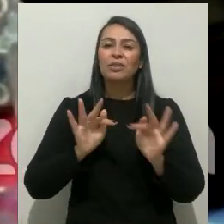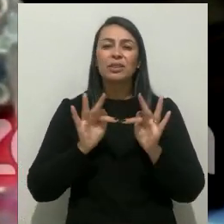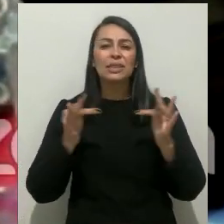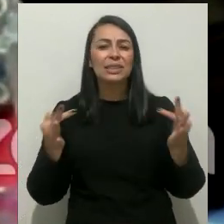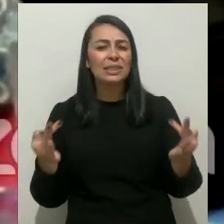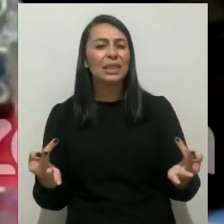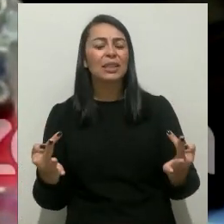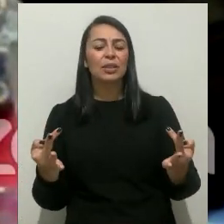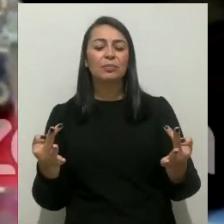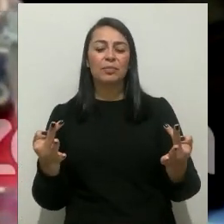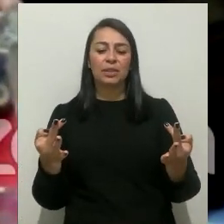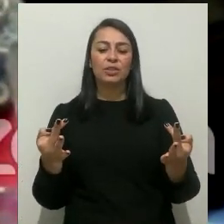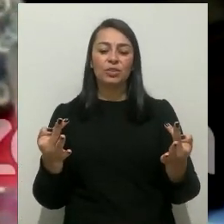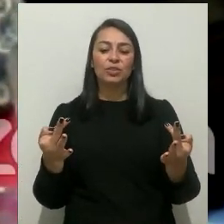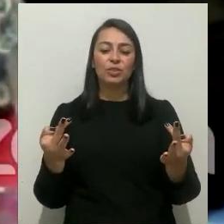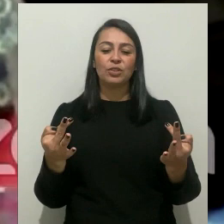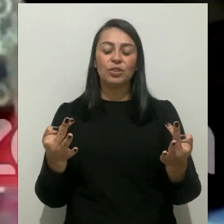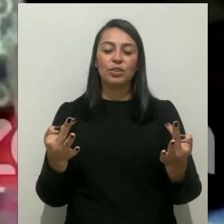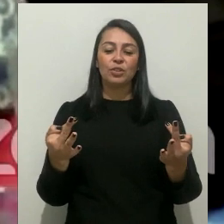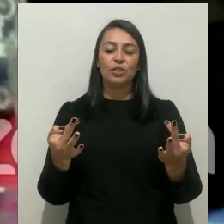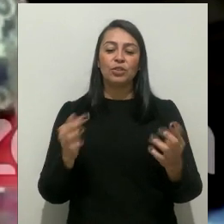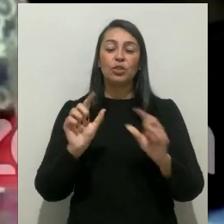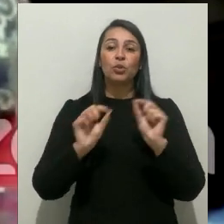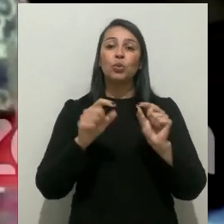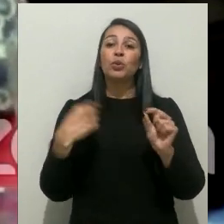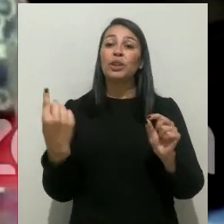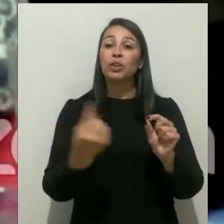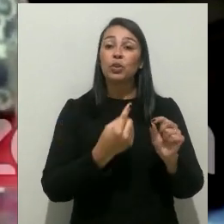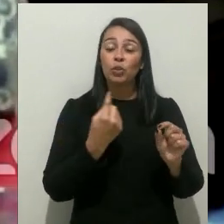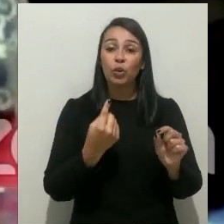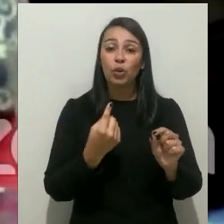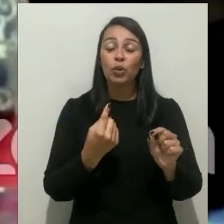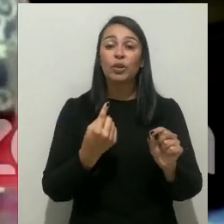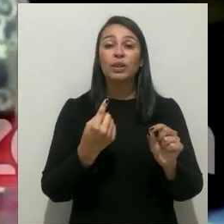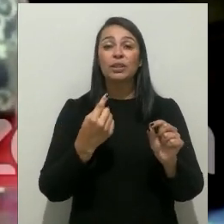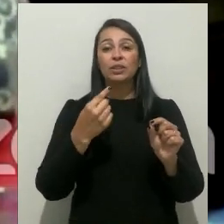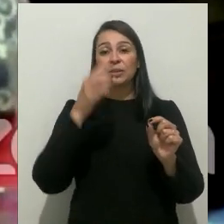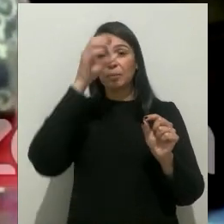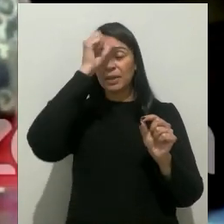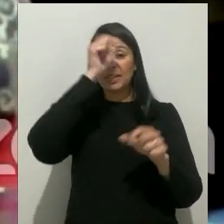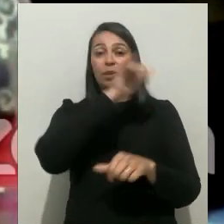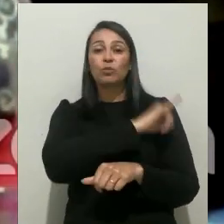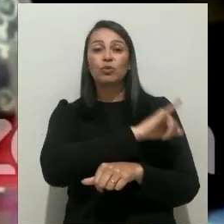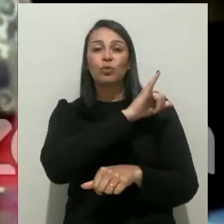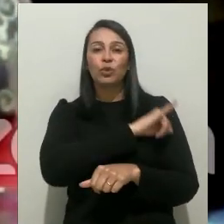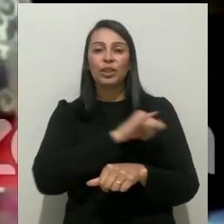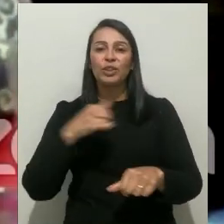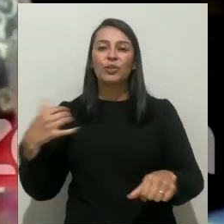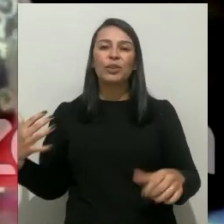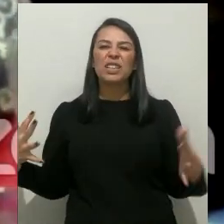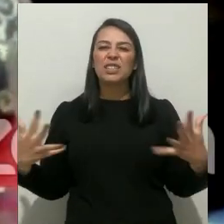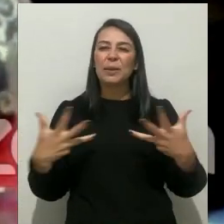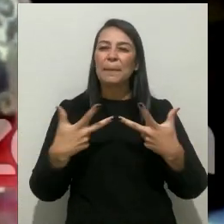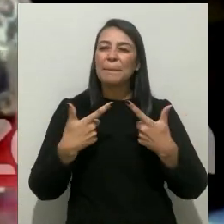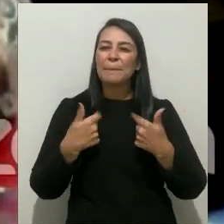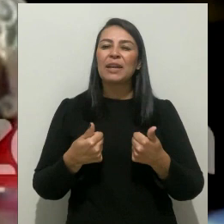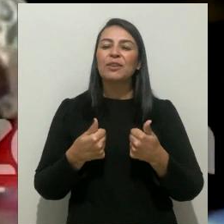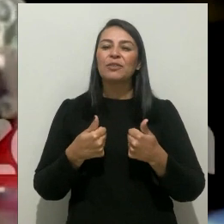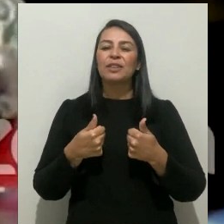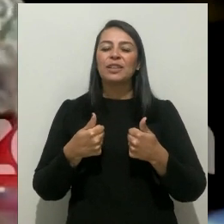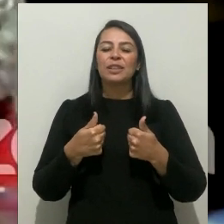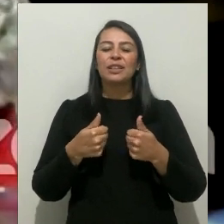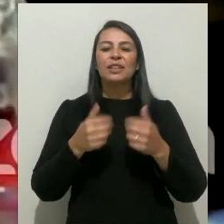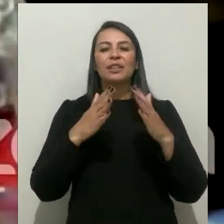simples e de uma forma justamente do que a gente apreende no Rio, dessa maravilha que é a